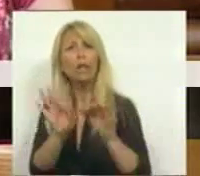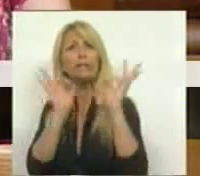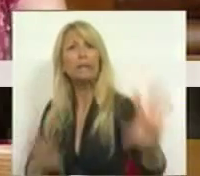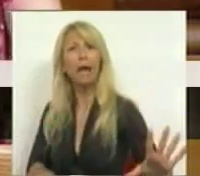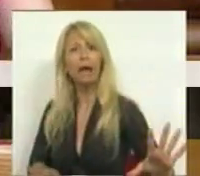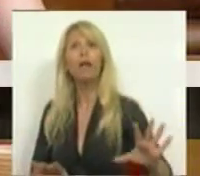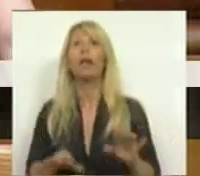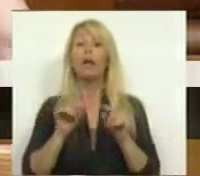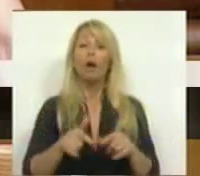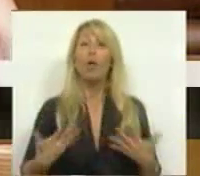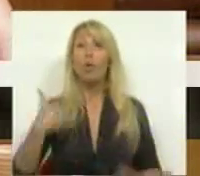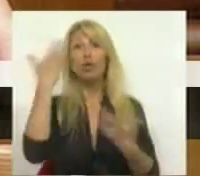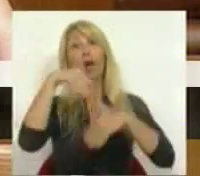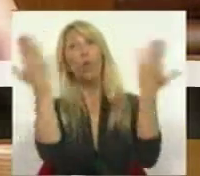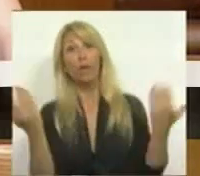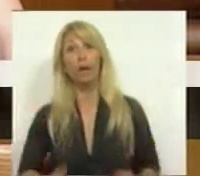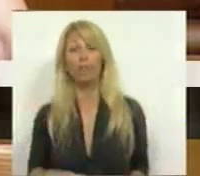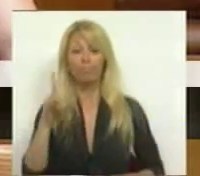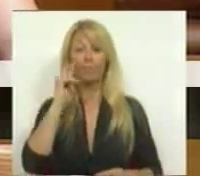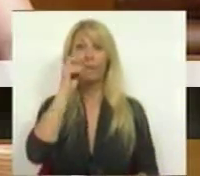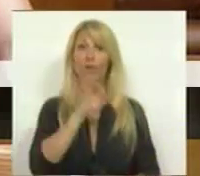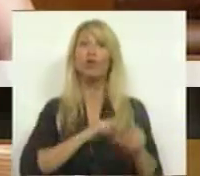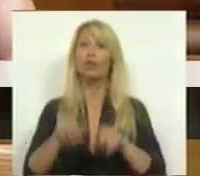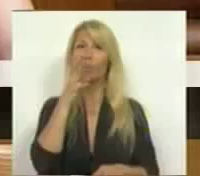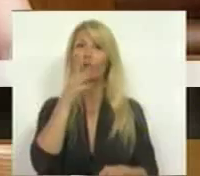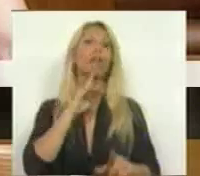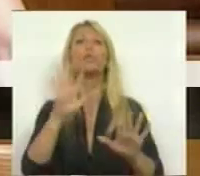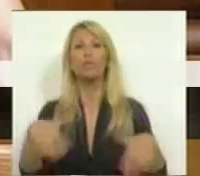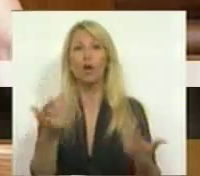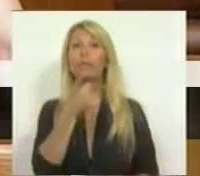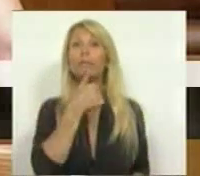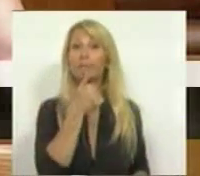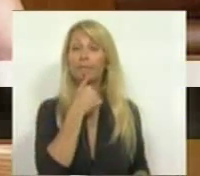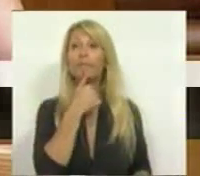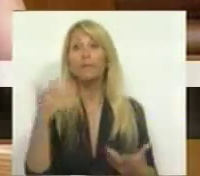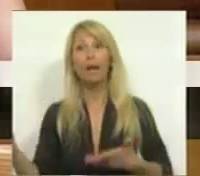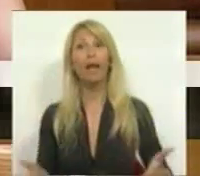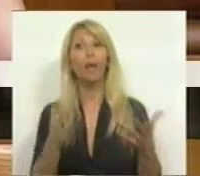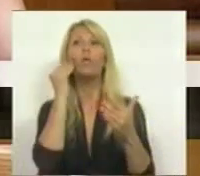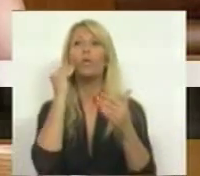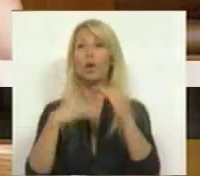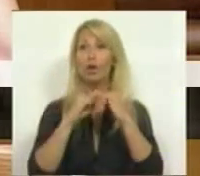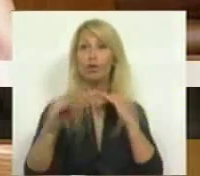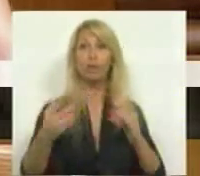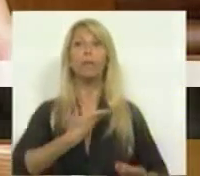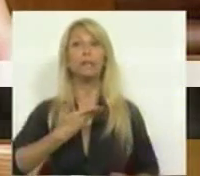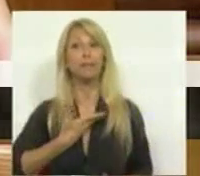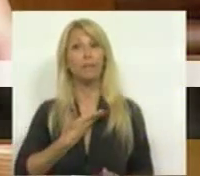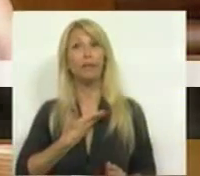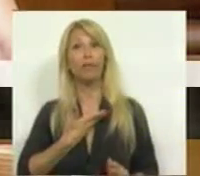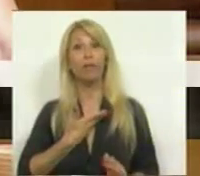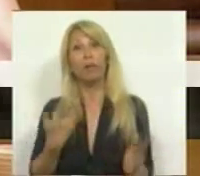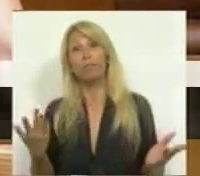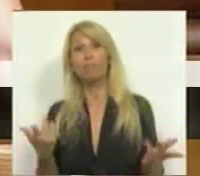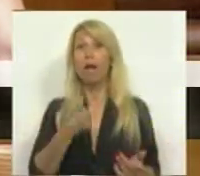o dia, senhoras deputadas e senhores deputados, em que podem decidir o caminho da sustentabilidade da dívida.